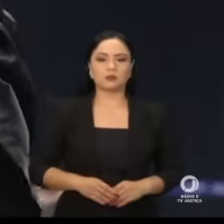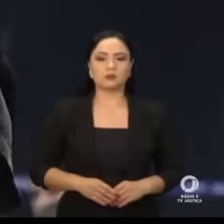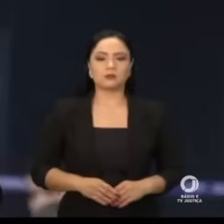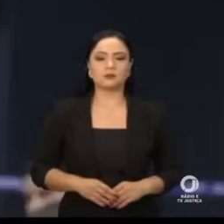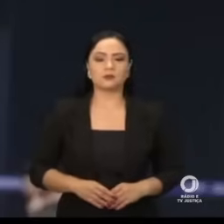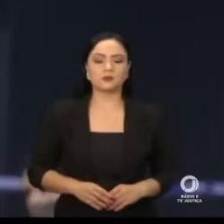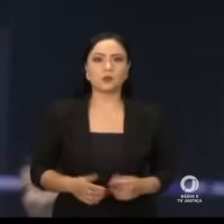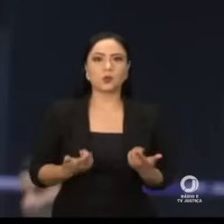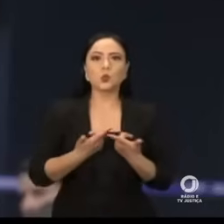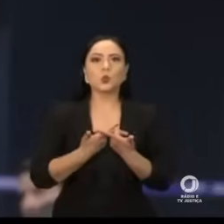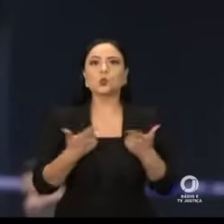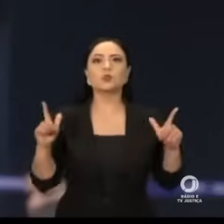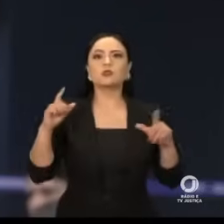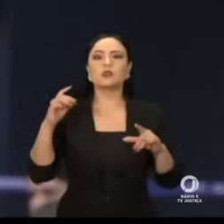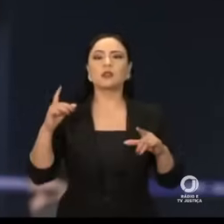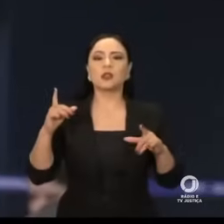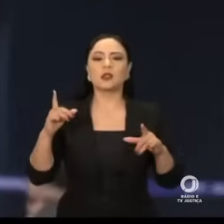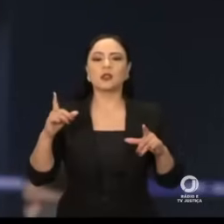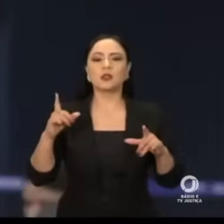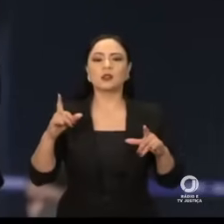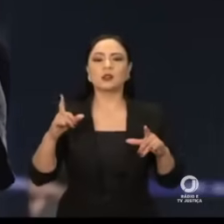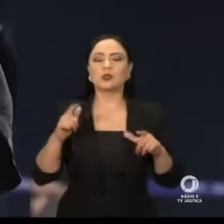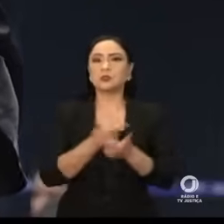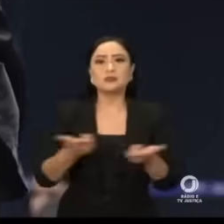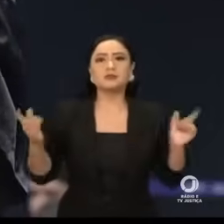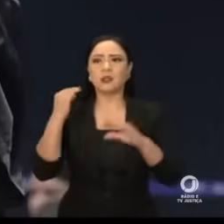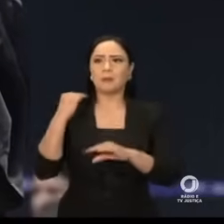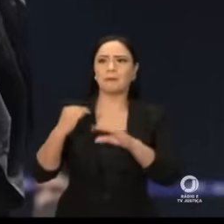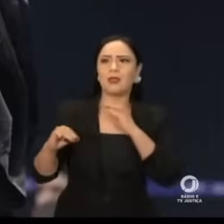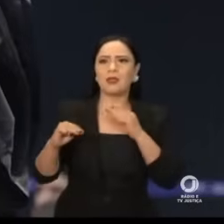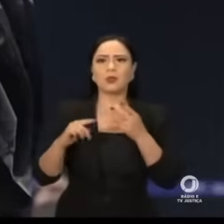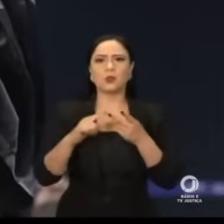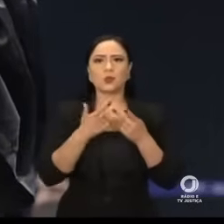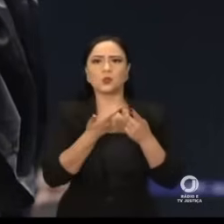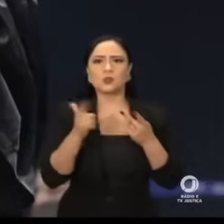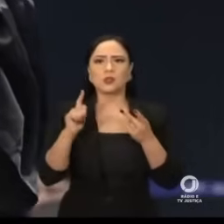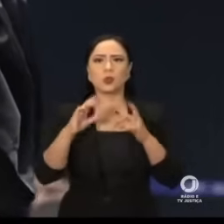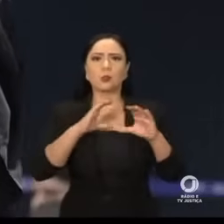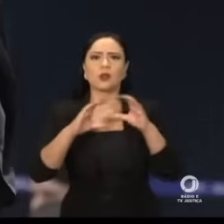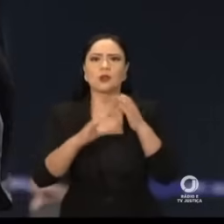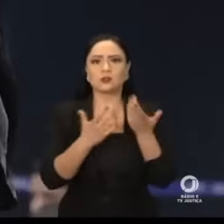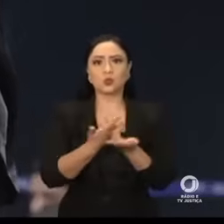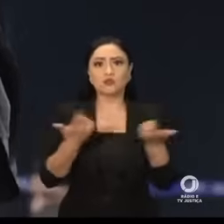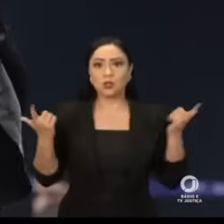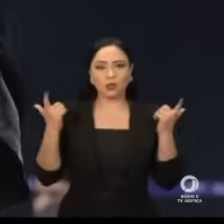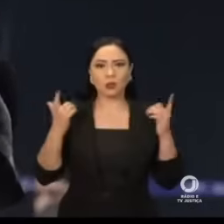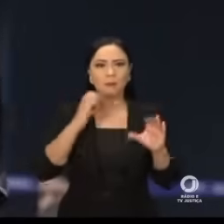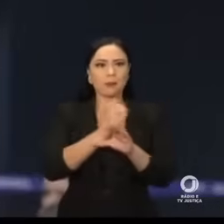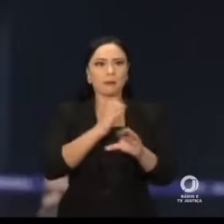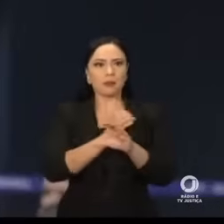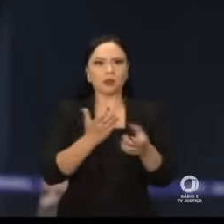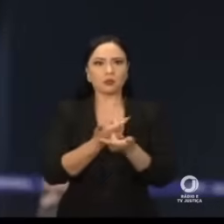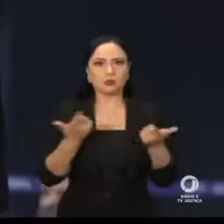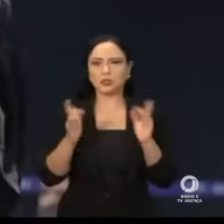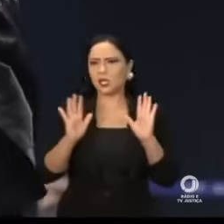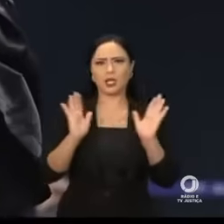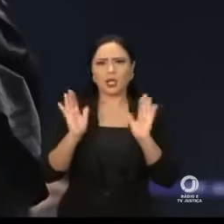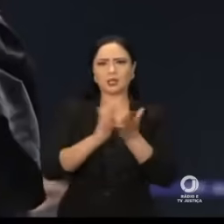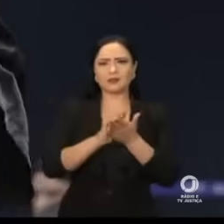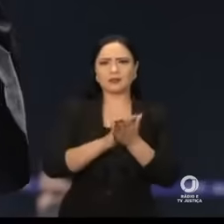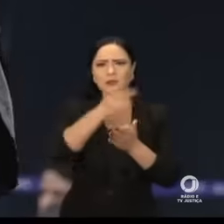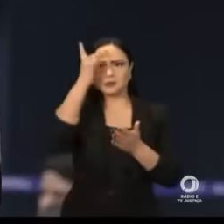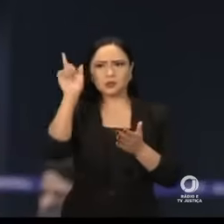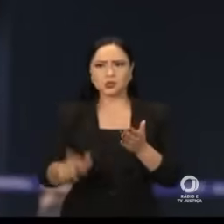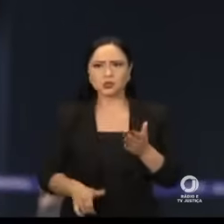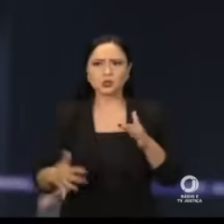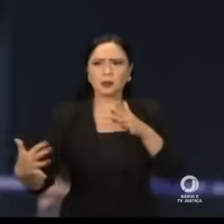Não tem um e-mail, não tem uma comunicação, não tem uma pessoa que atrele o presidente ao 8 de